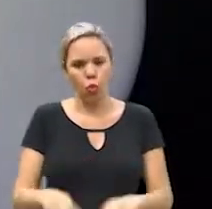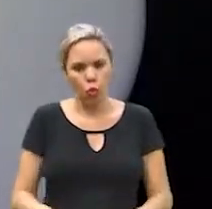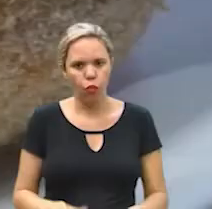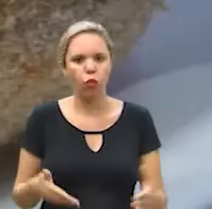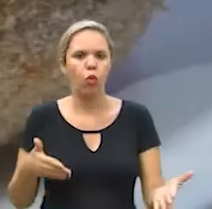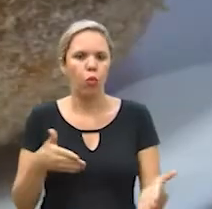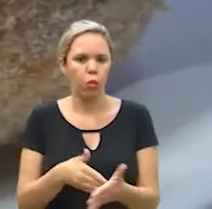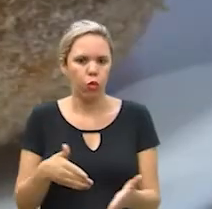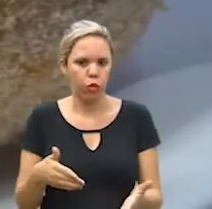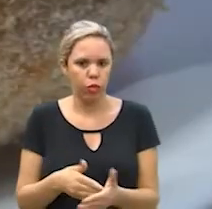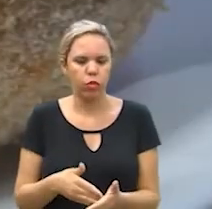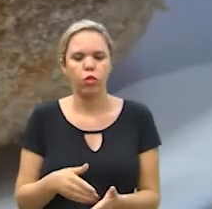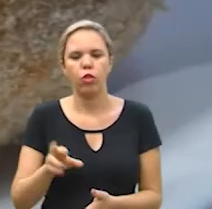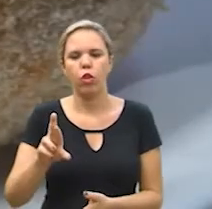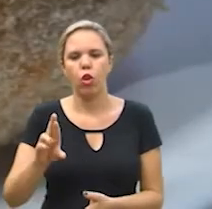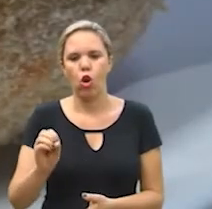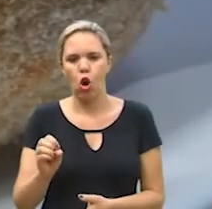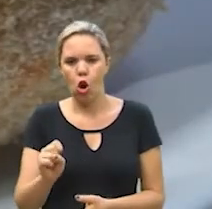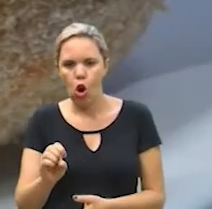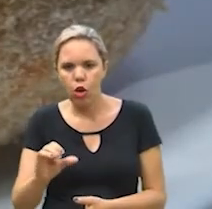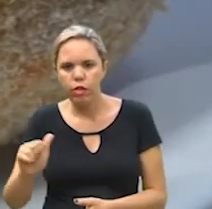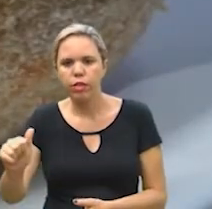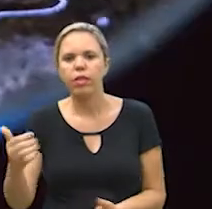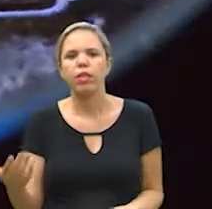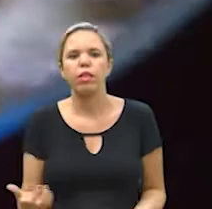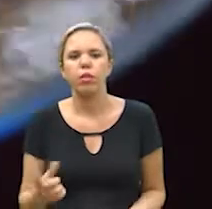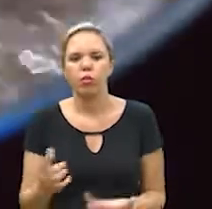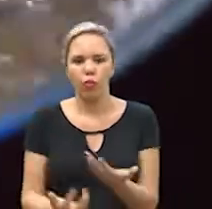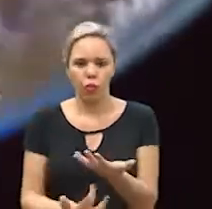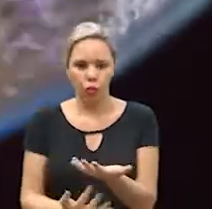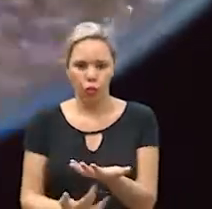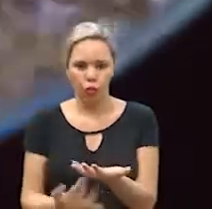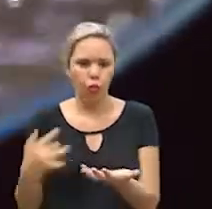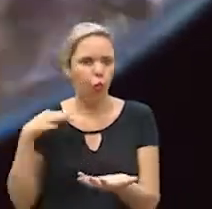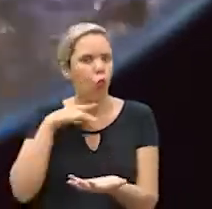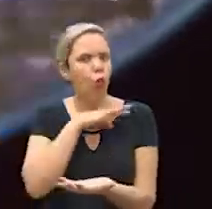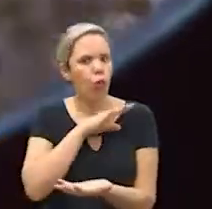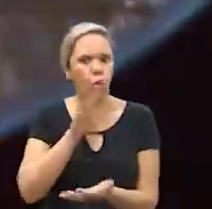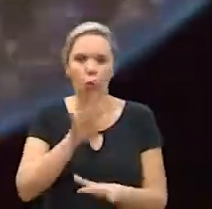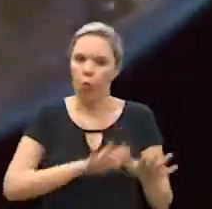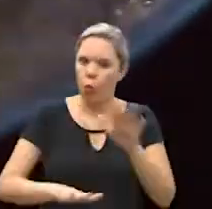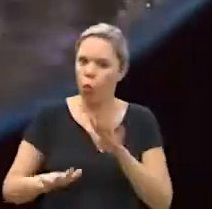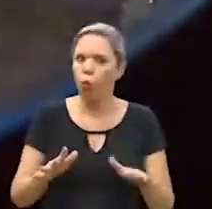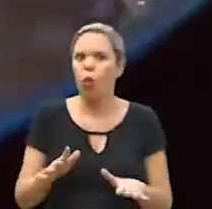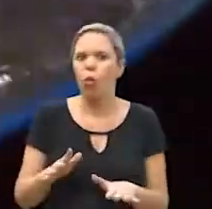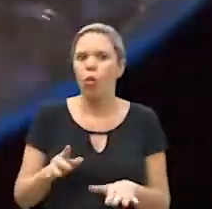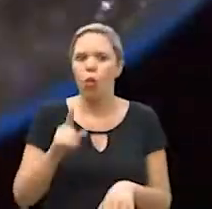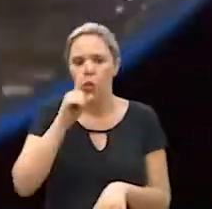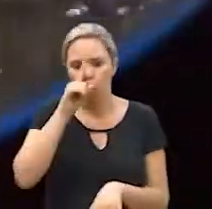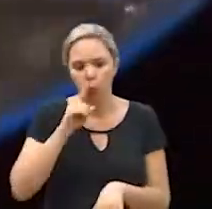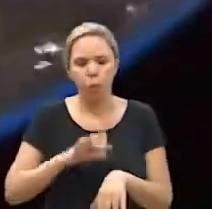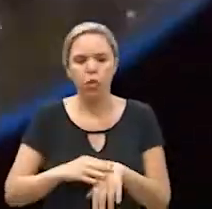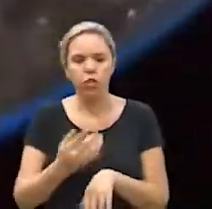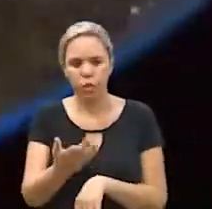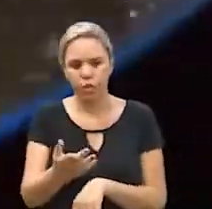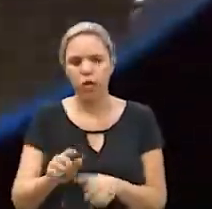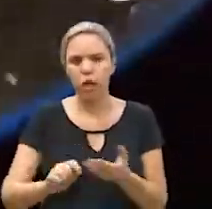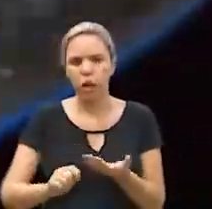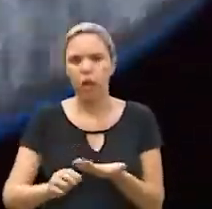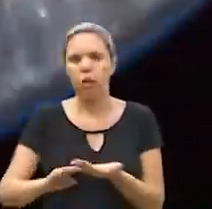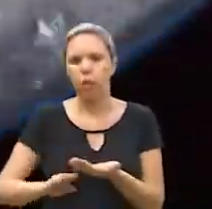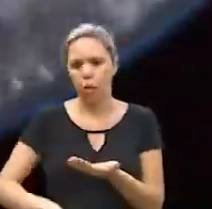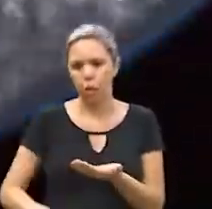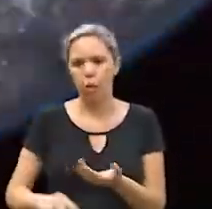por último, na farinha de rosca. E aí a gente vai fritar em óleo quente, cuidado para não queimar, então você pode abaixar